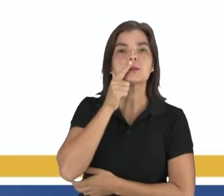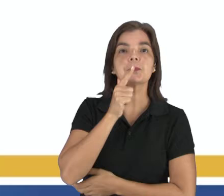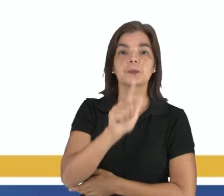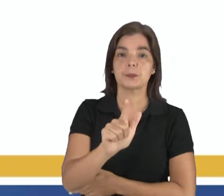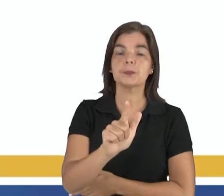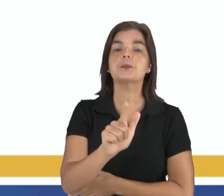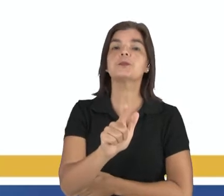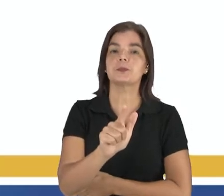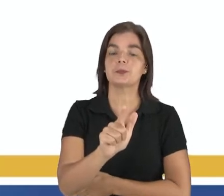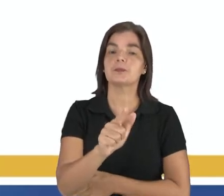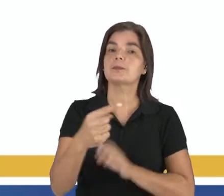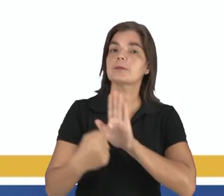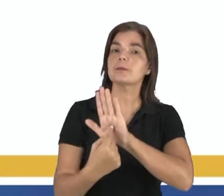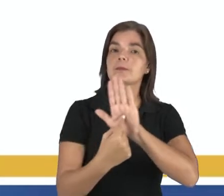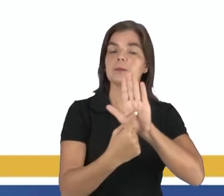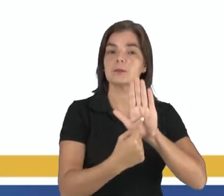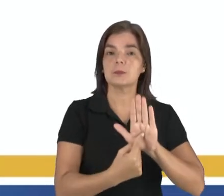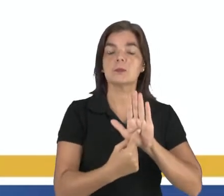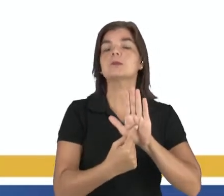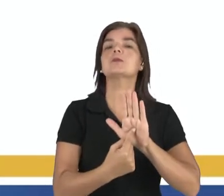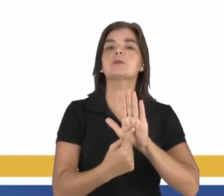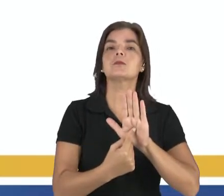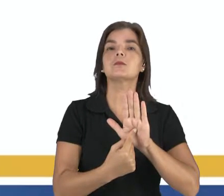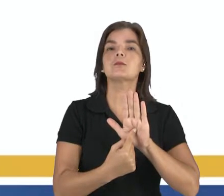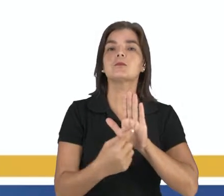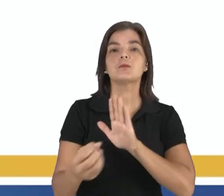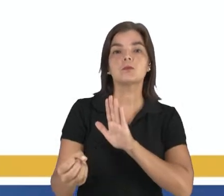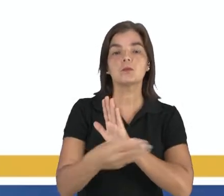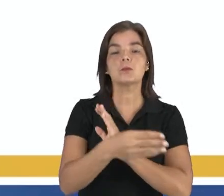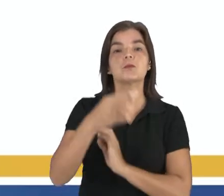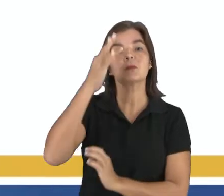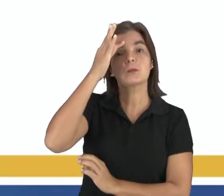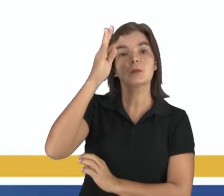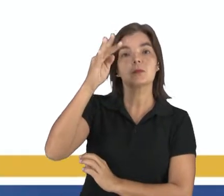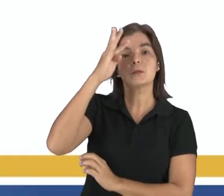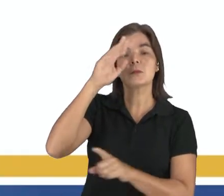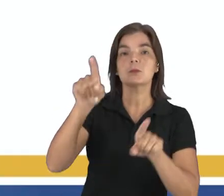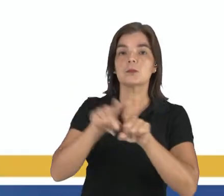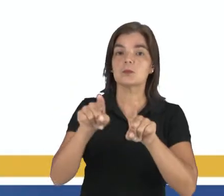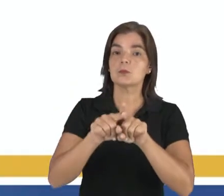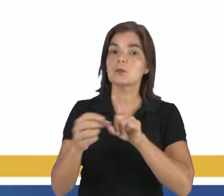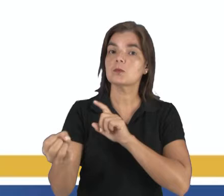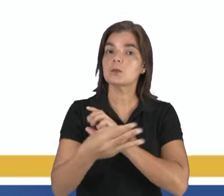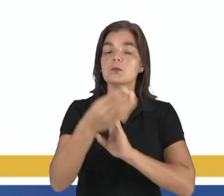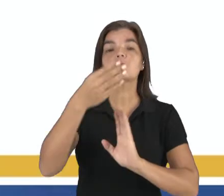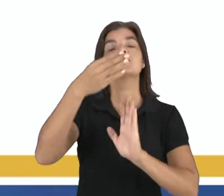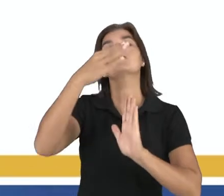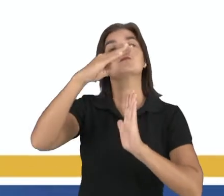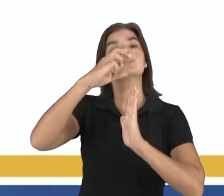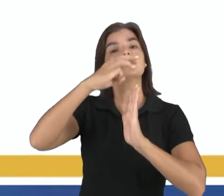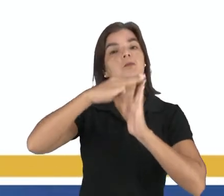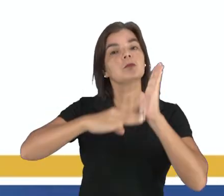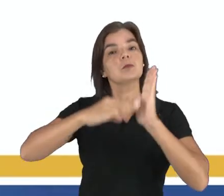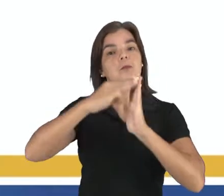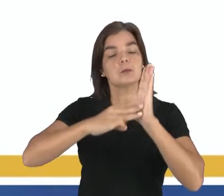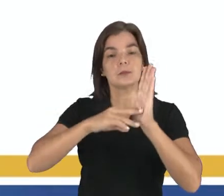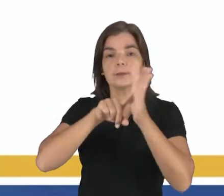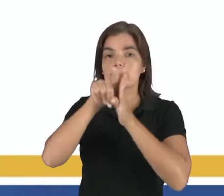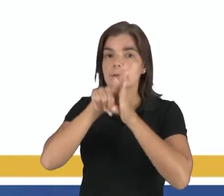conseguiu demonstrar uma nova teoria, ou seja, um novo método, o método